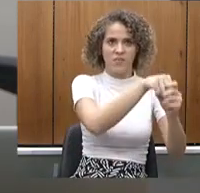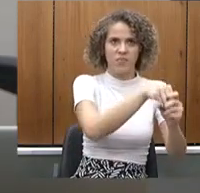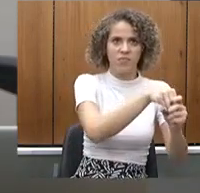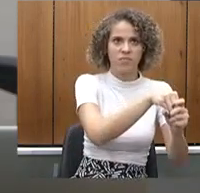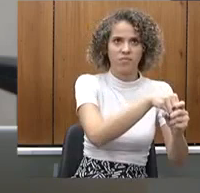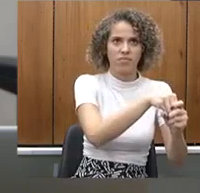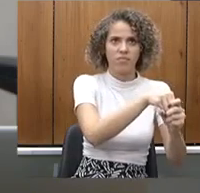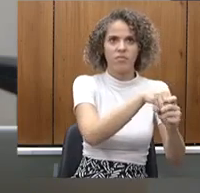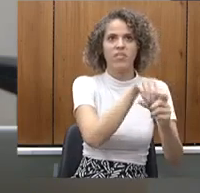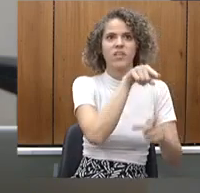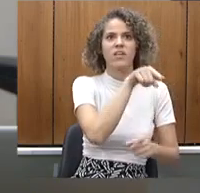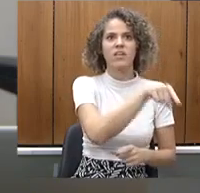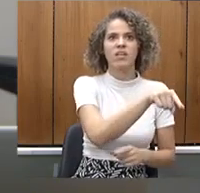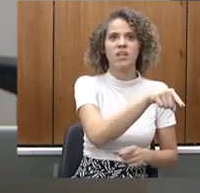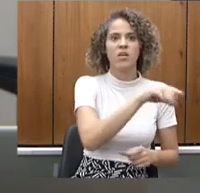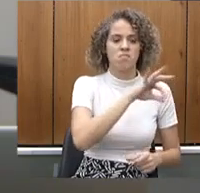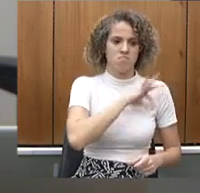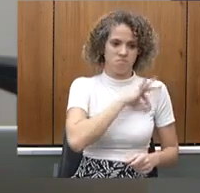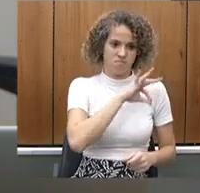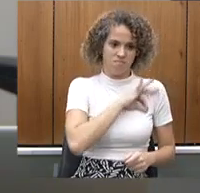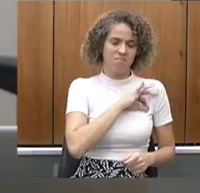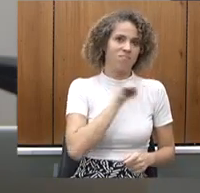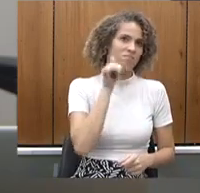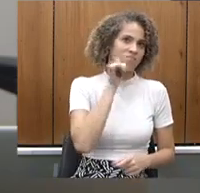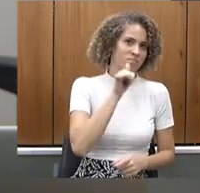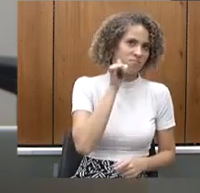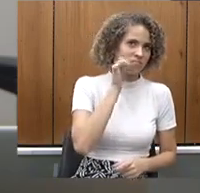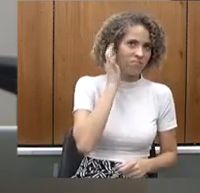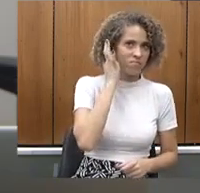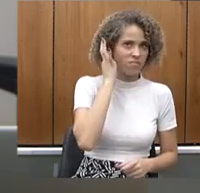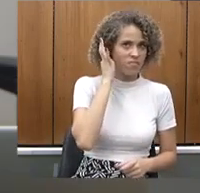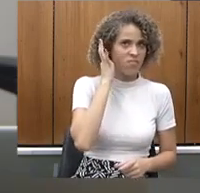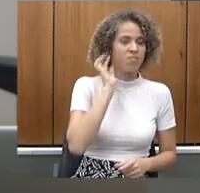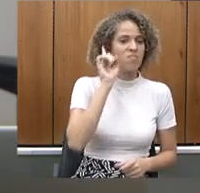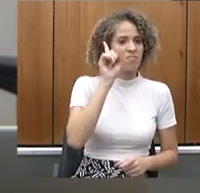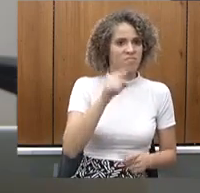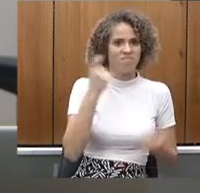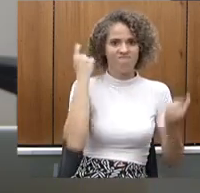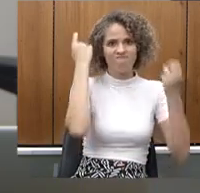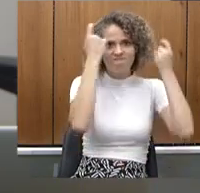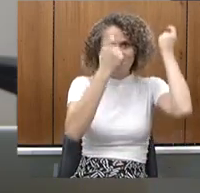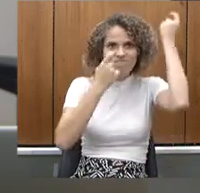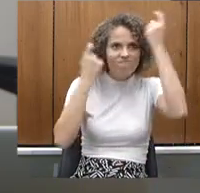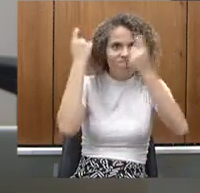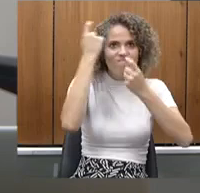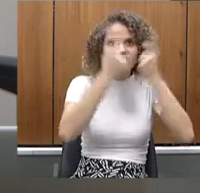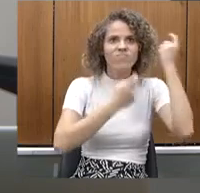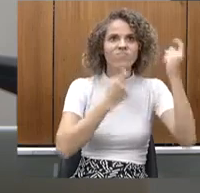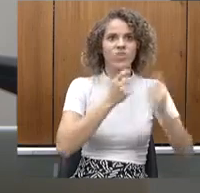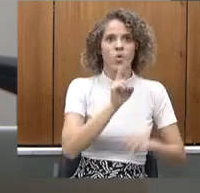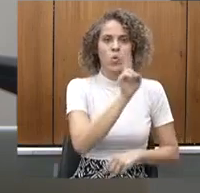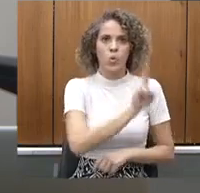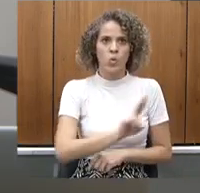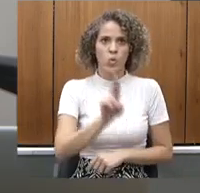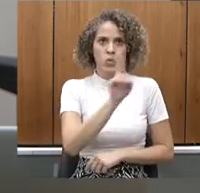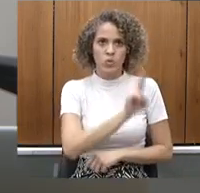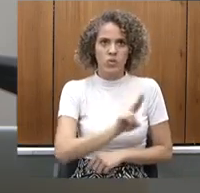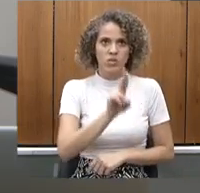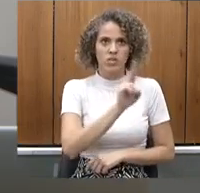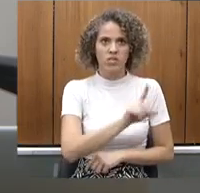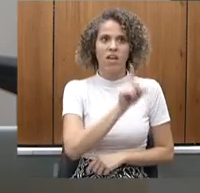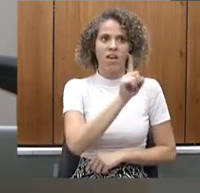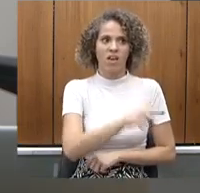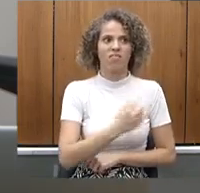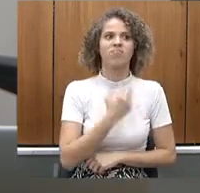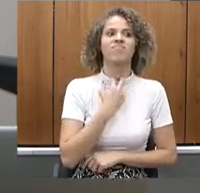inclusive policial feminino então é uma preocupação Deputado Dalva porque os números apresentados que pelo Comandante é algo